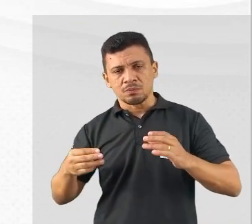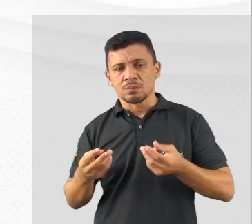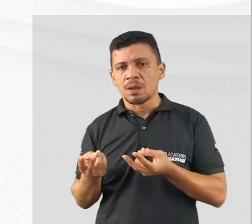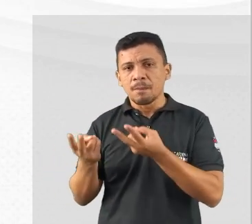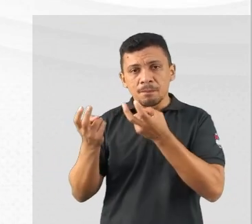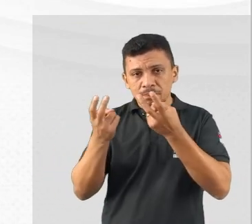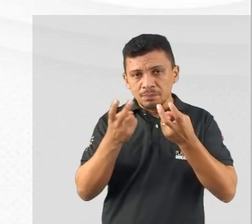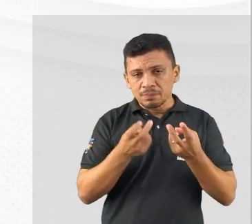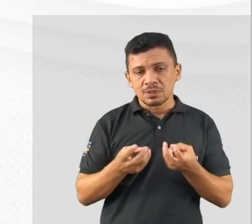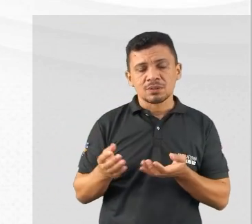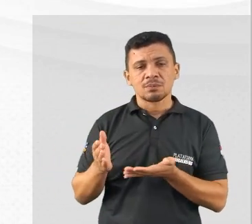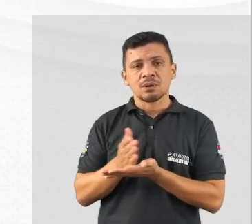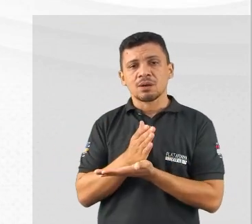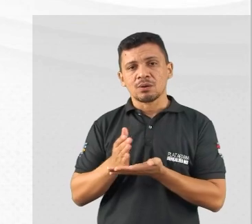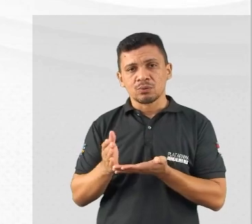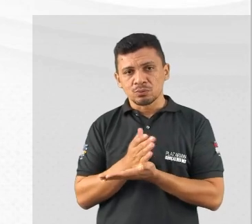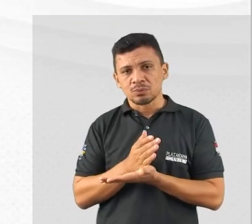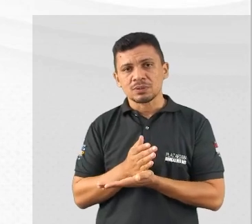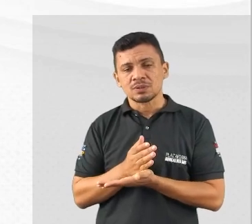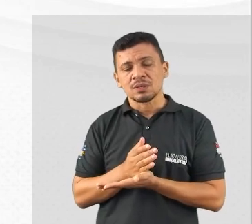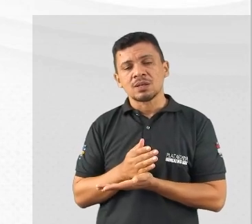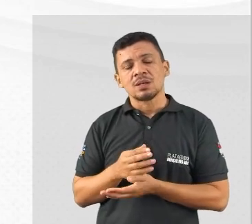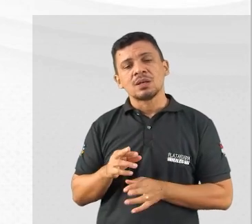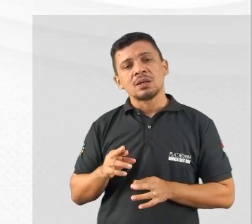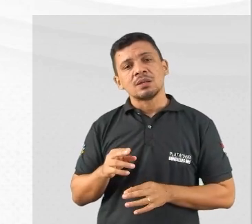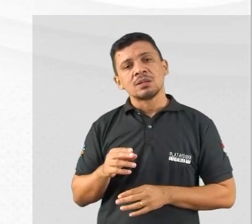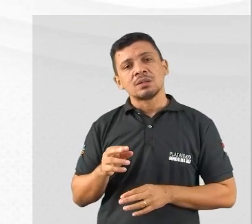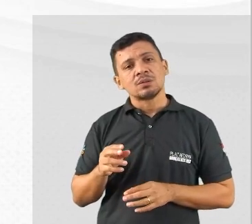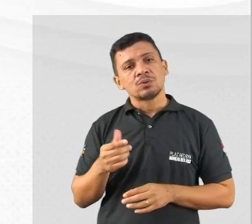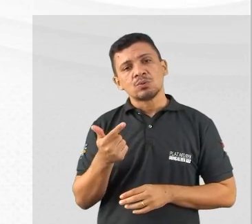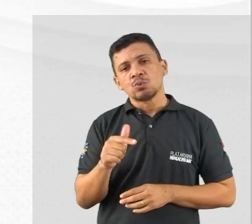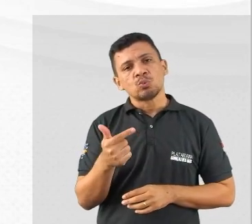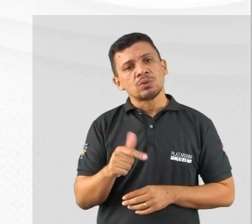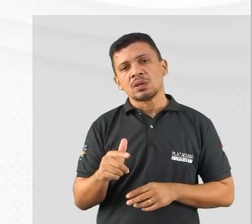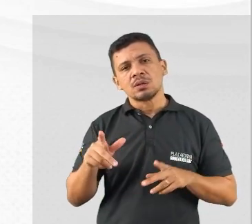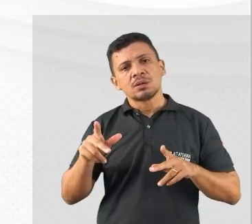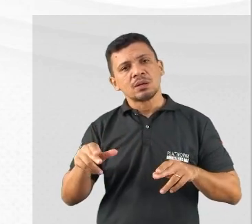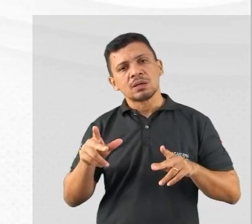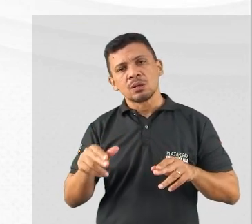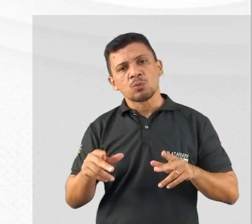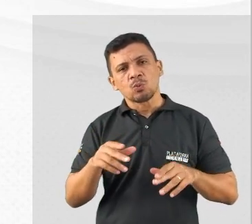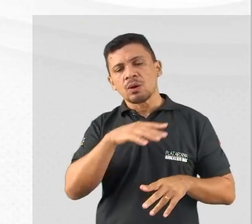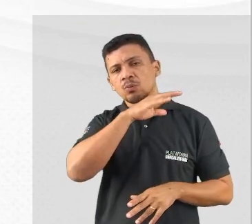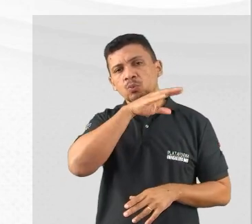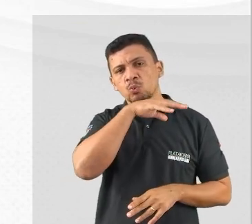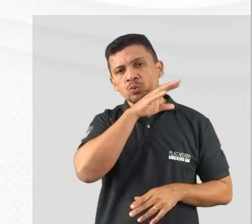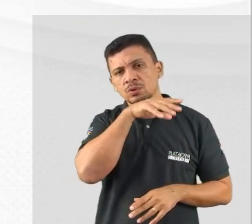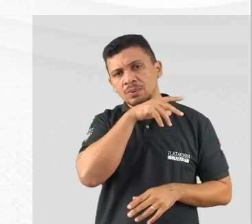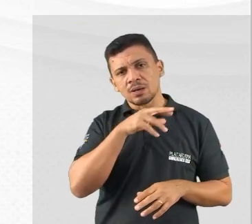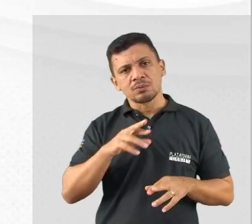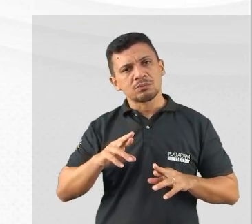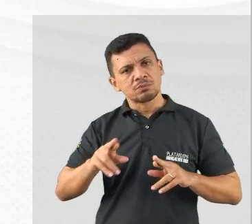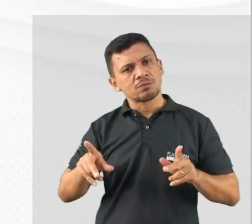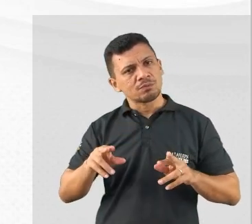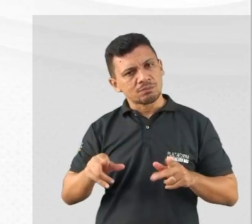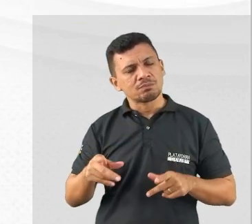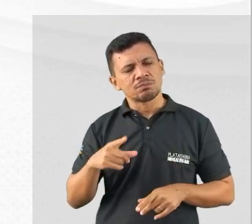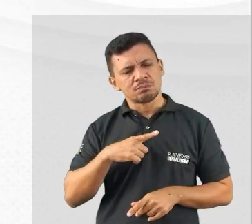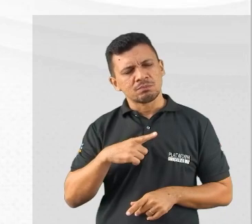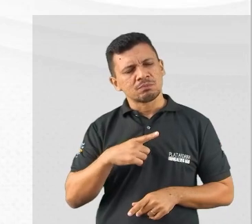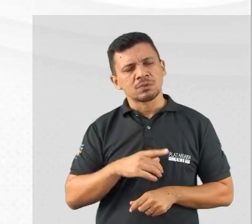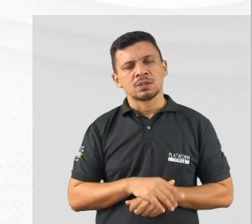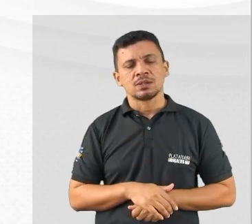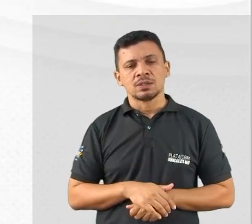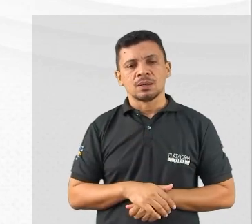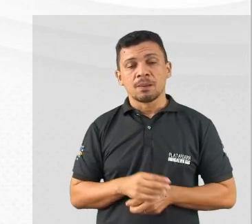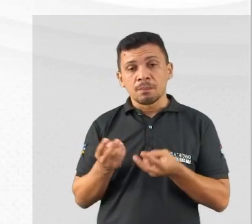observa algumas outras organelas, né, que não são tão comuns à célula eucariota dos animais, que a gente